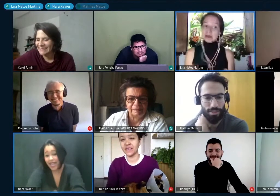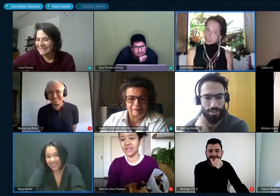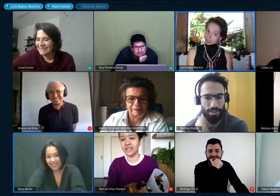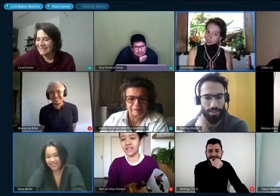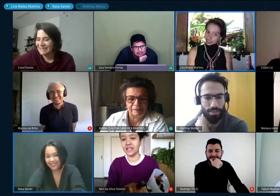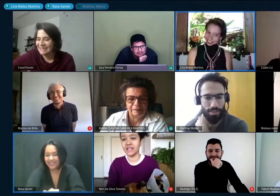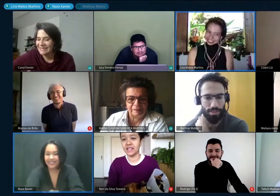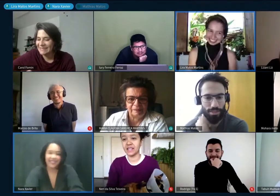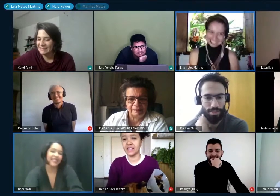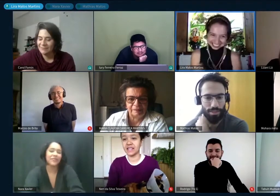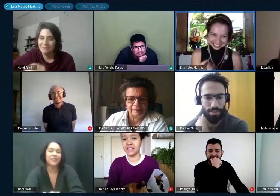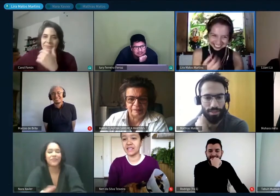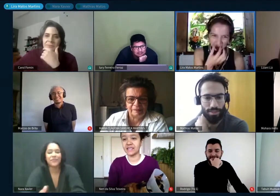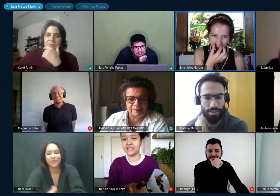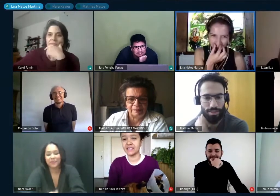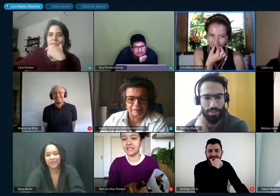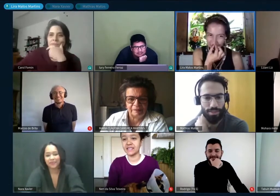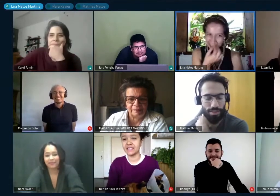Mas